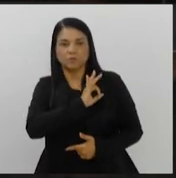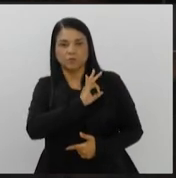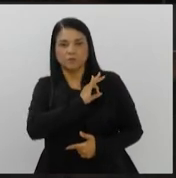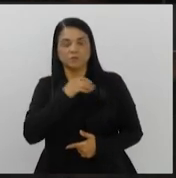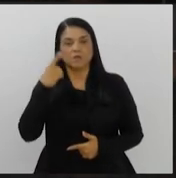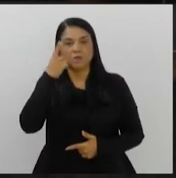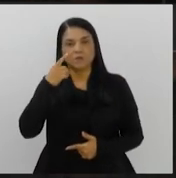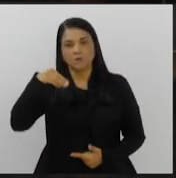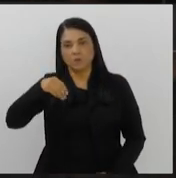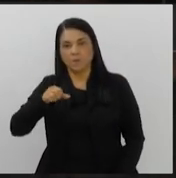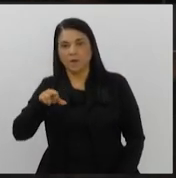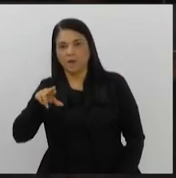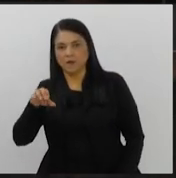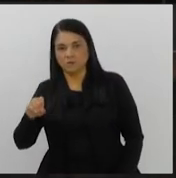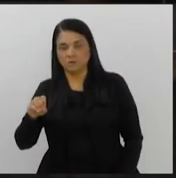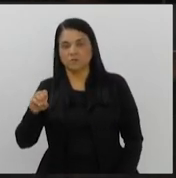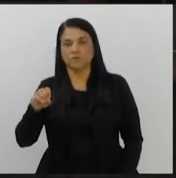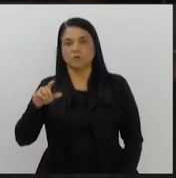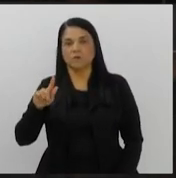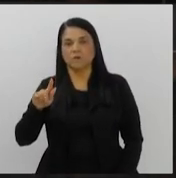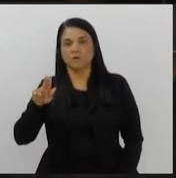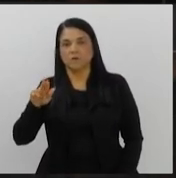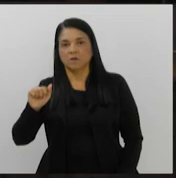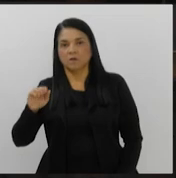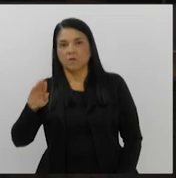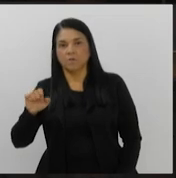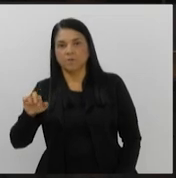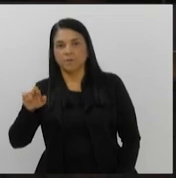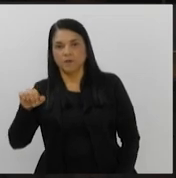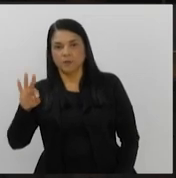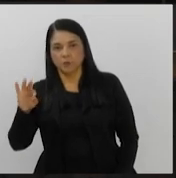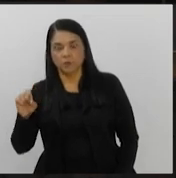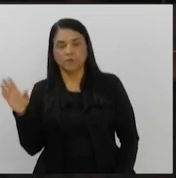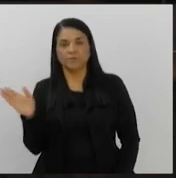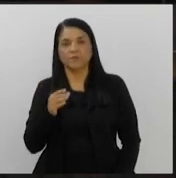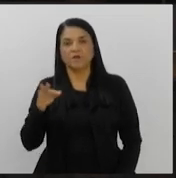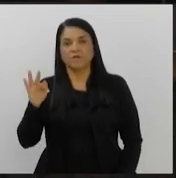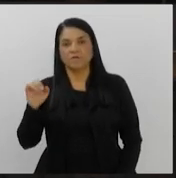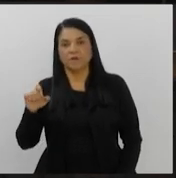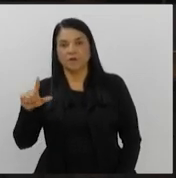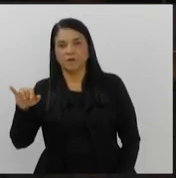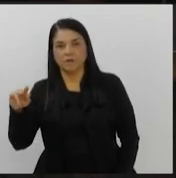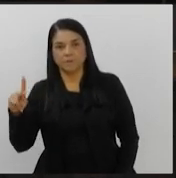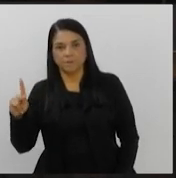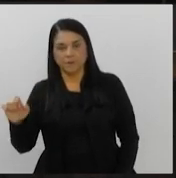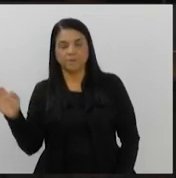Márcio Glauberto, deputado Felipe Soares, deputado Carlinhos BNH,